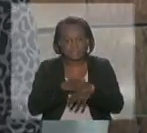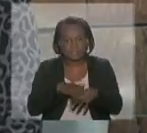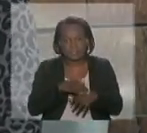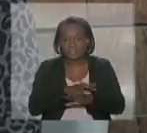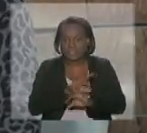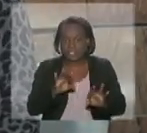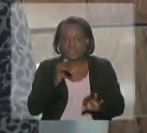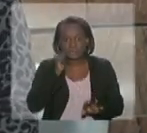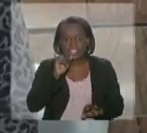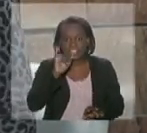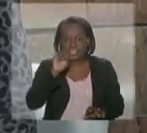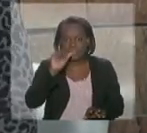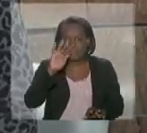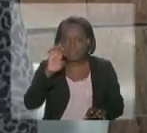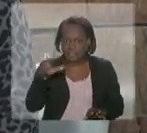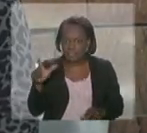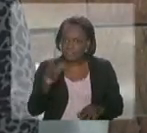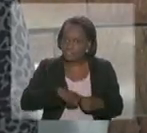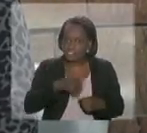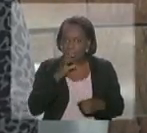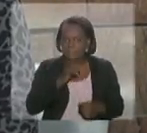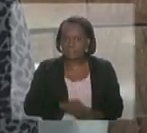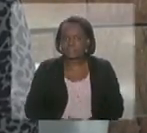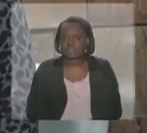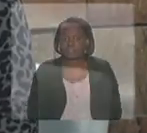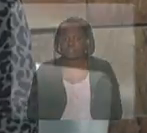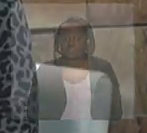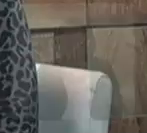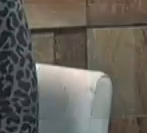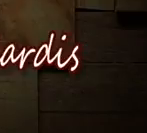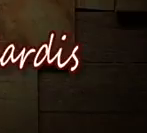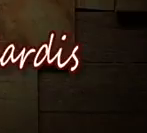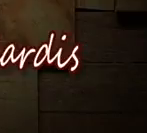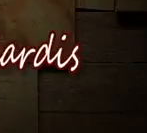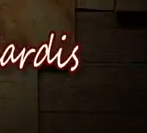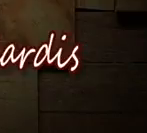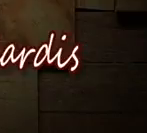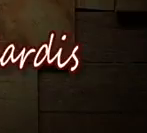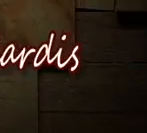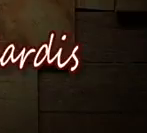mais com esse papo maravilhoso com a Isabel fardes eu volto já já é